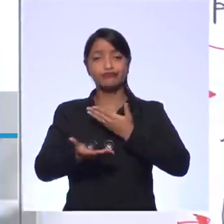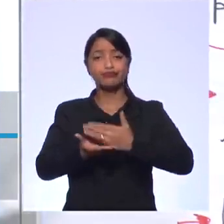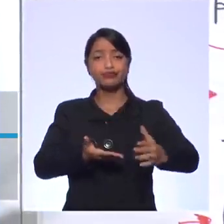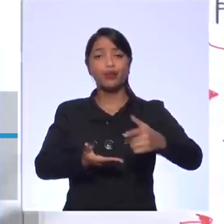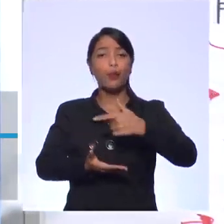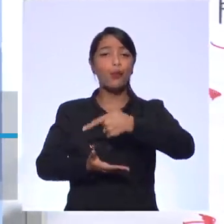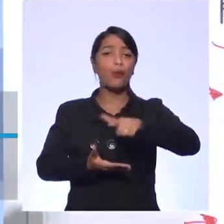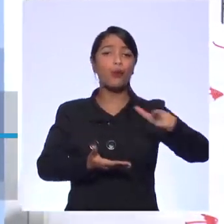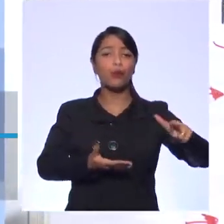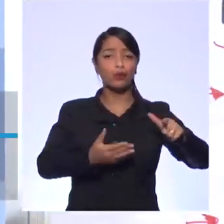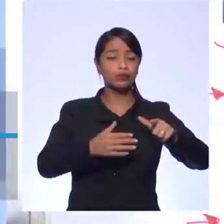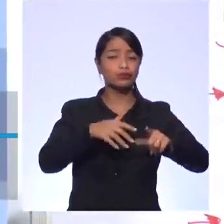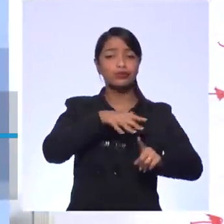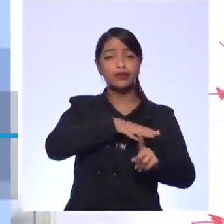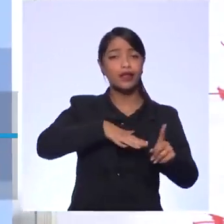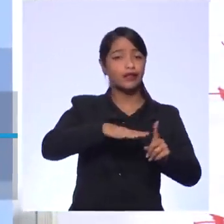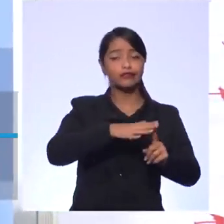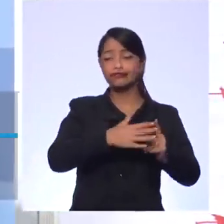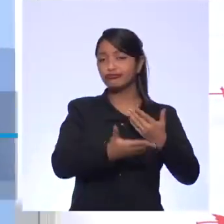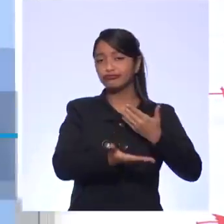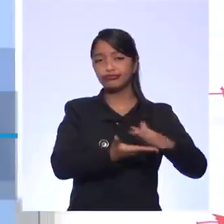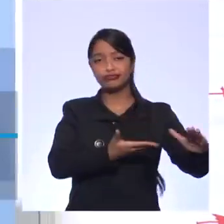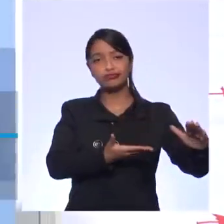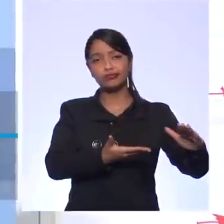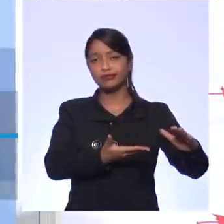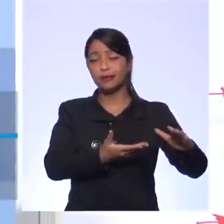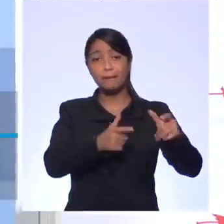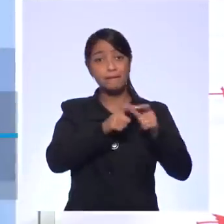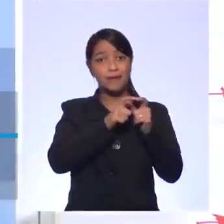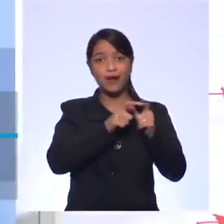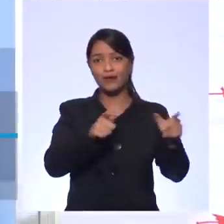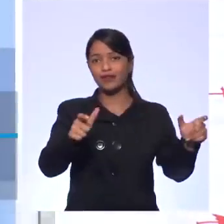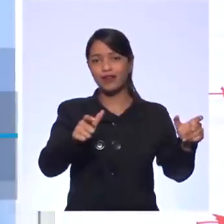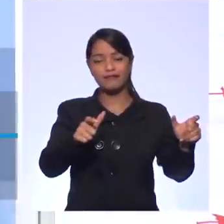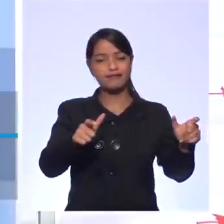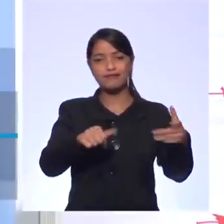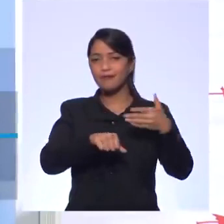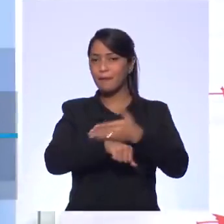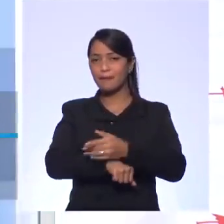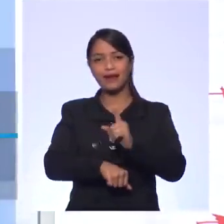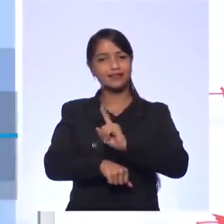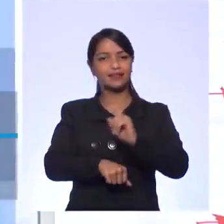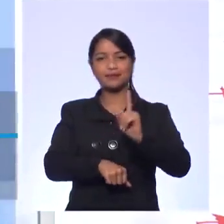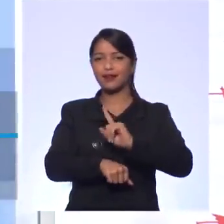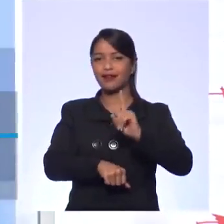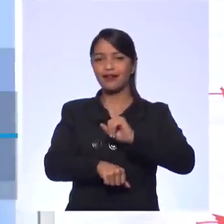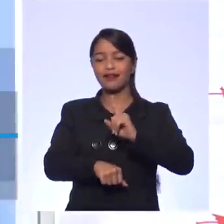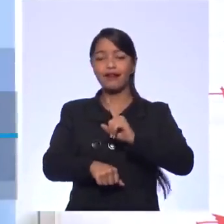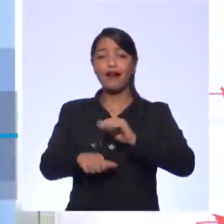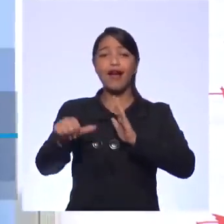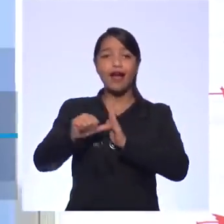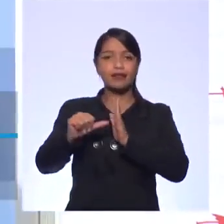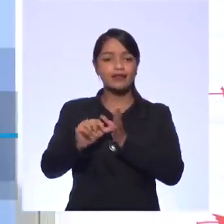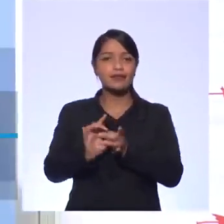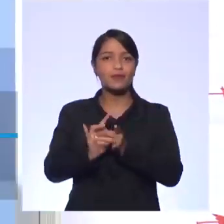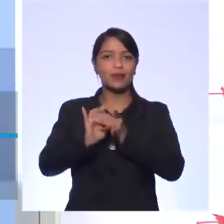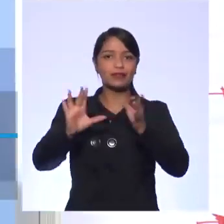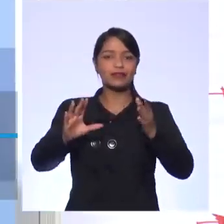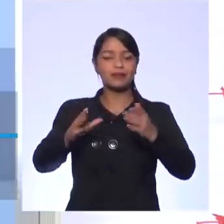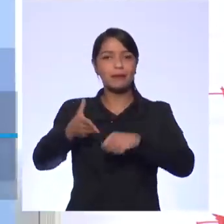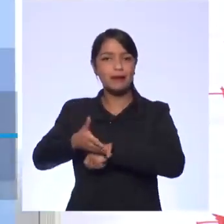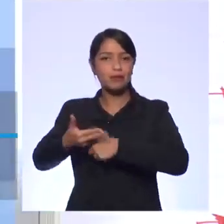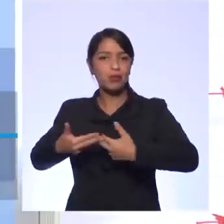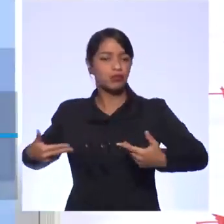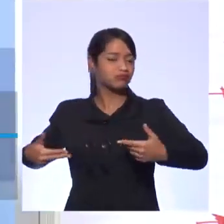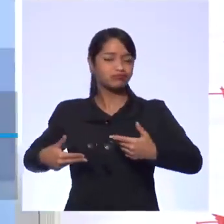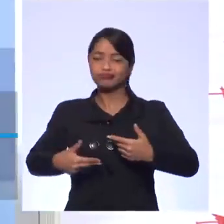grande maioria, ficava de fora. Então, a grande maioria não participava da democracia ateniense. Aí, na